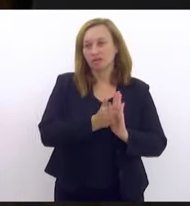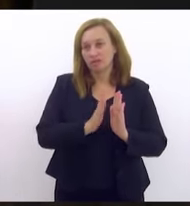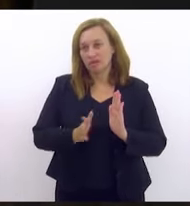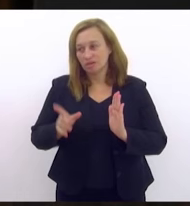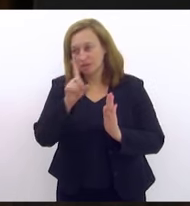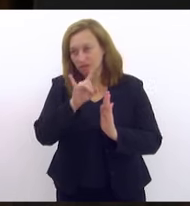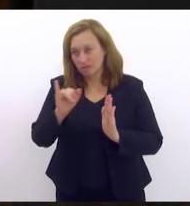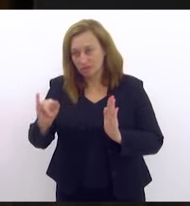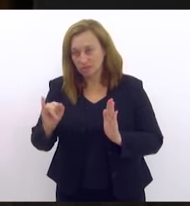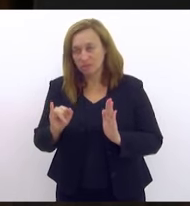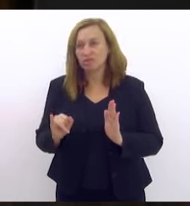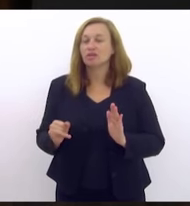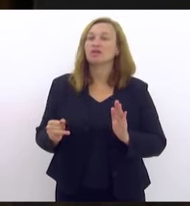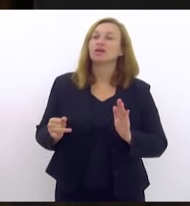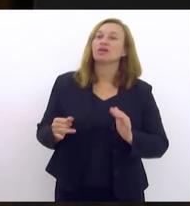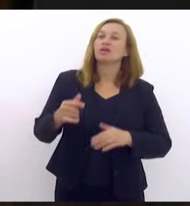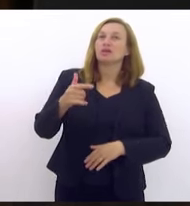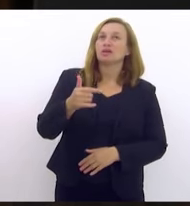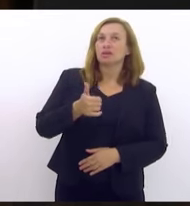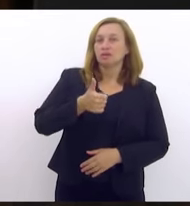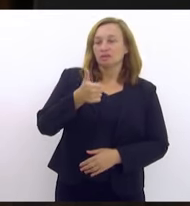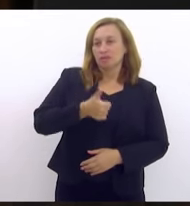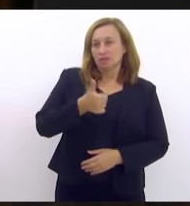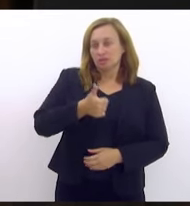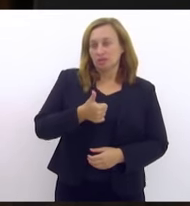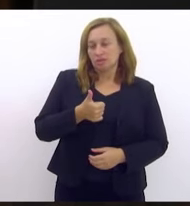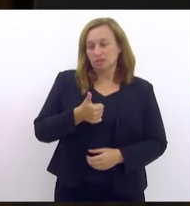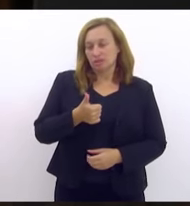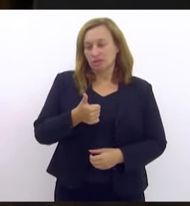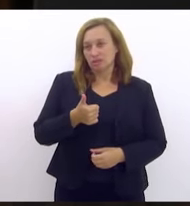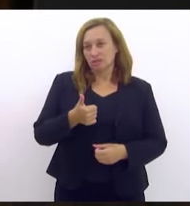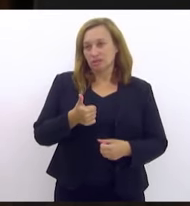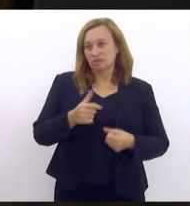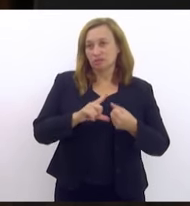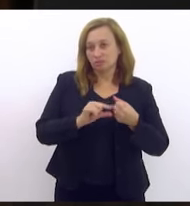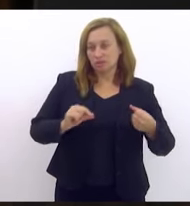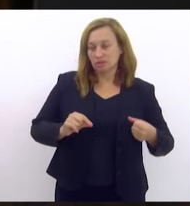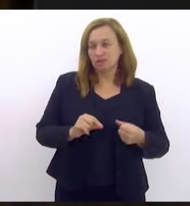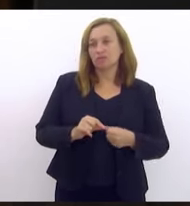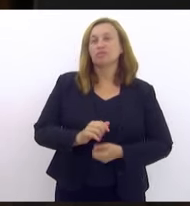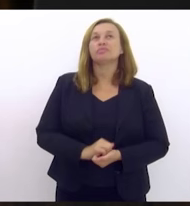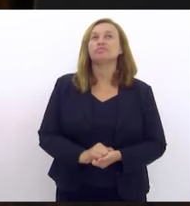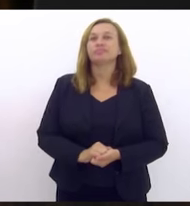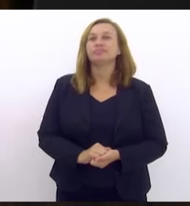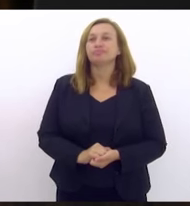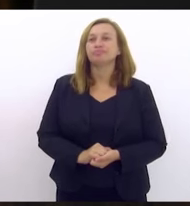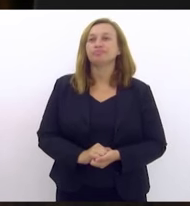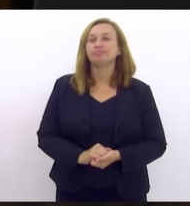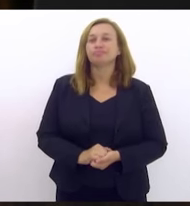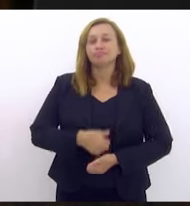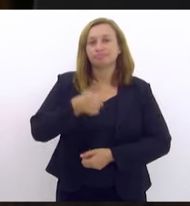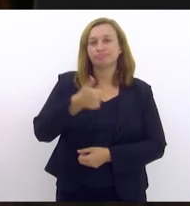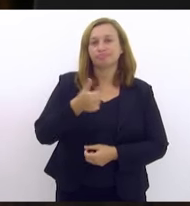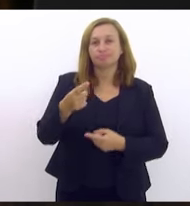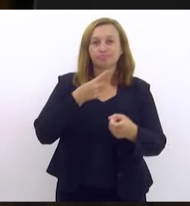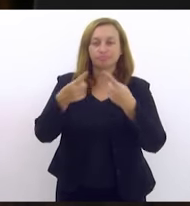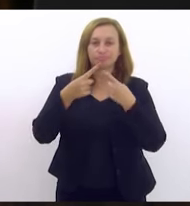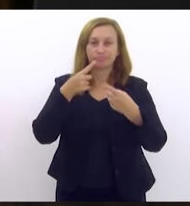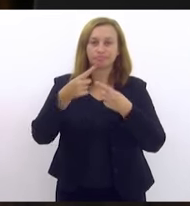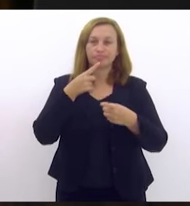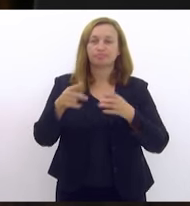do dia, de acordo com o parágrafo 1º do artigo 47 do Regimento Interno, em tramitação ordinária, em primeira